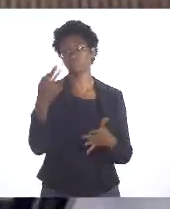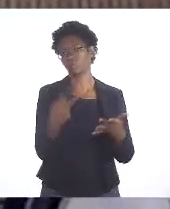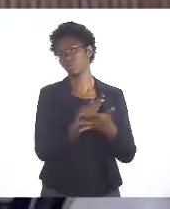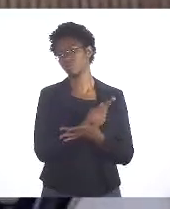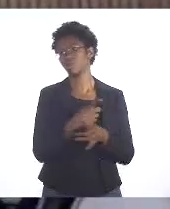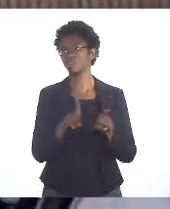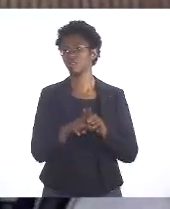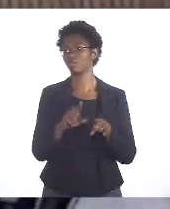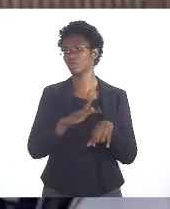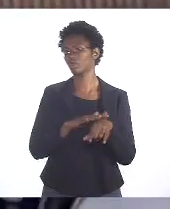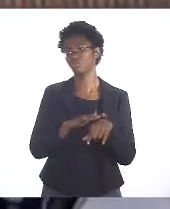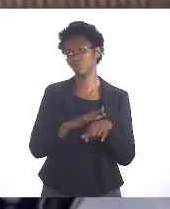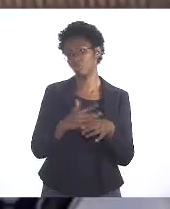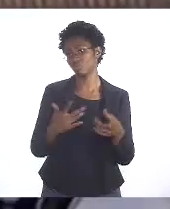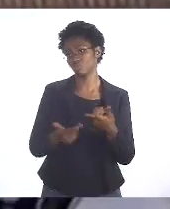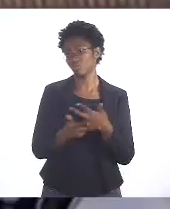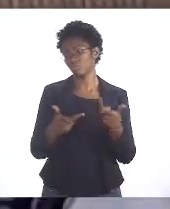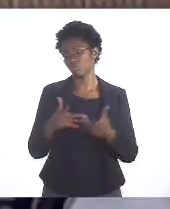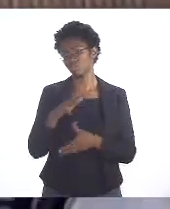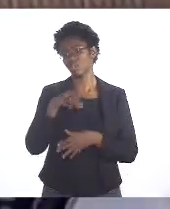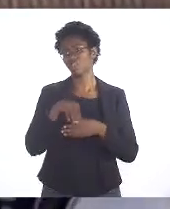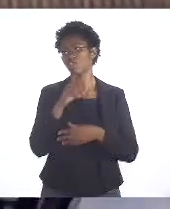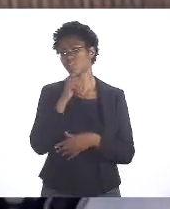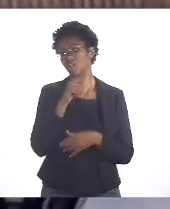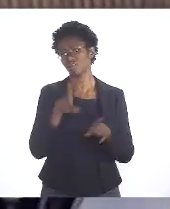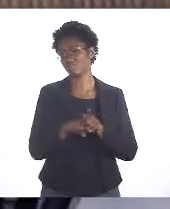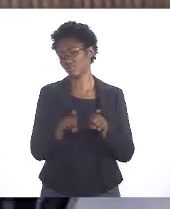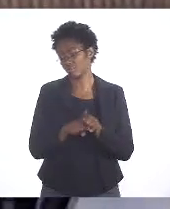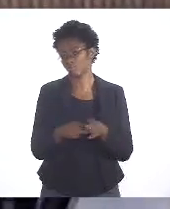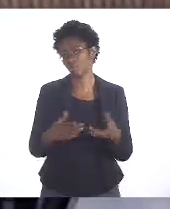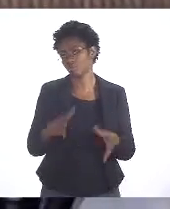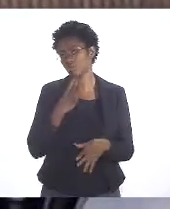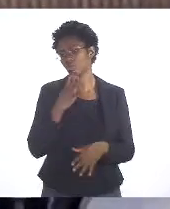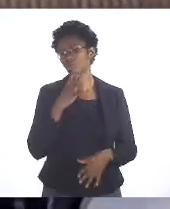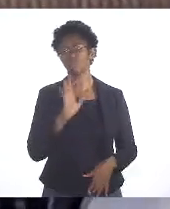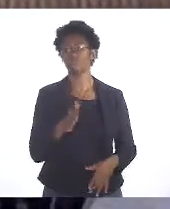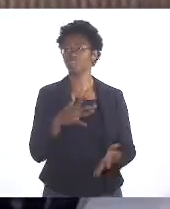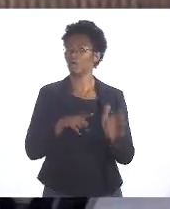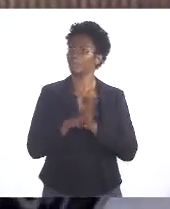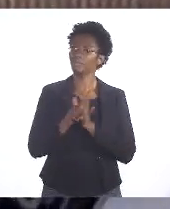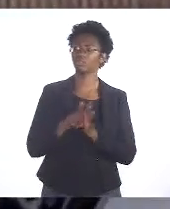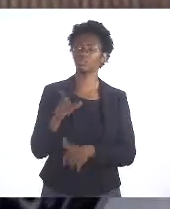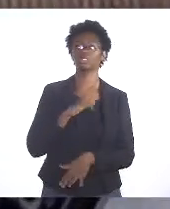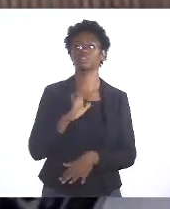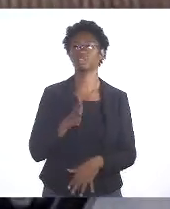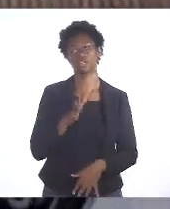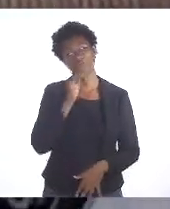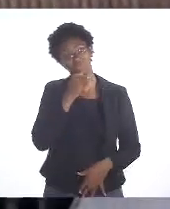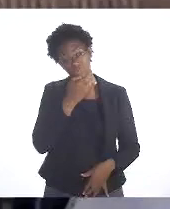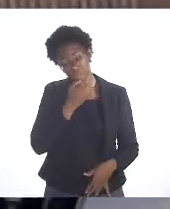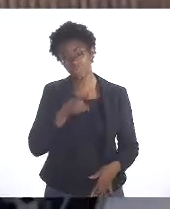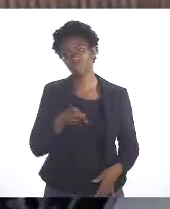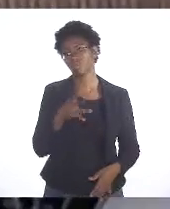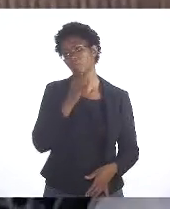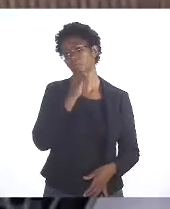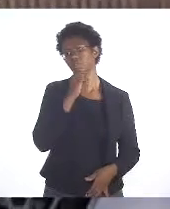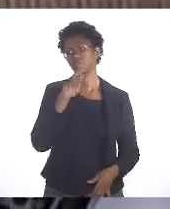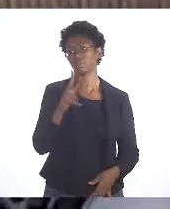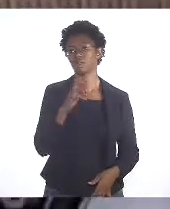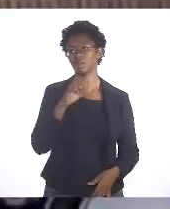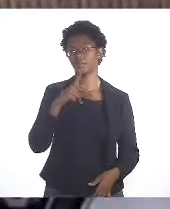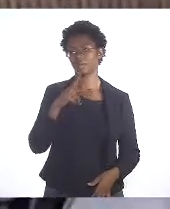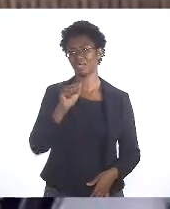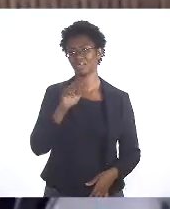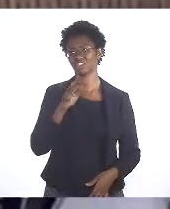doenças de veiculação hídrica que a gente conhece tão bem, infelizmente, que ainda estão aí, como a hepatite, por exemplo,